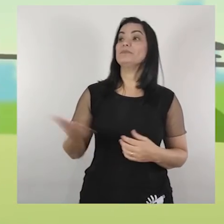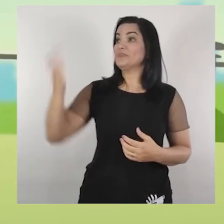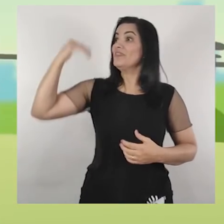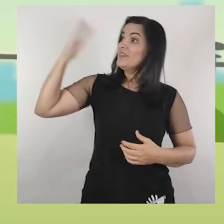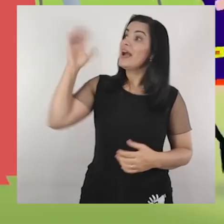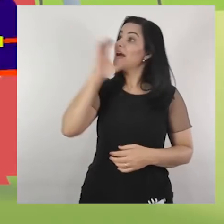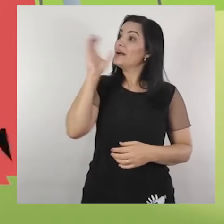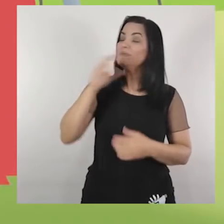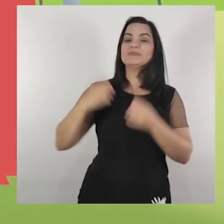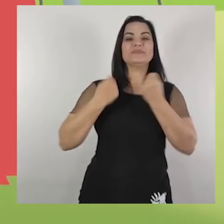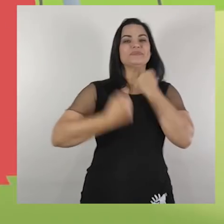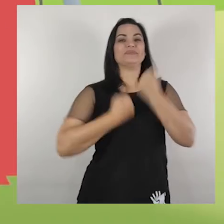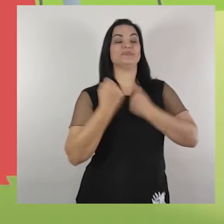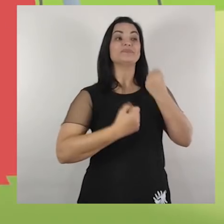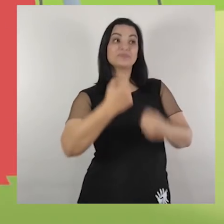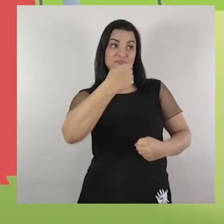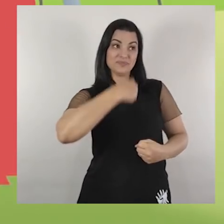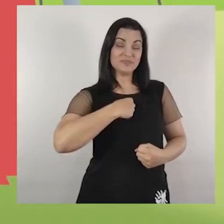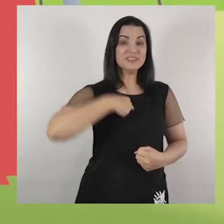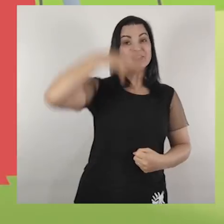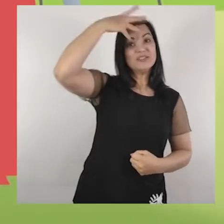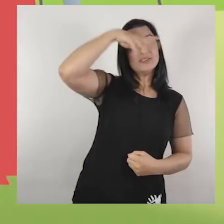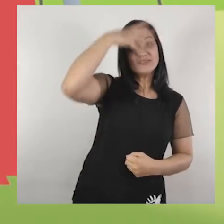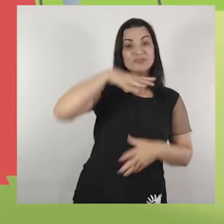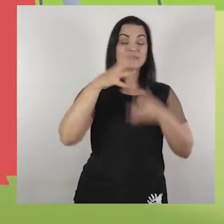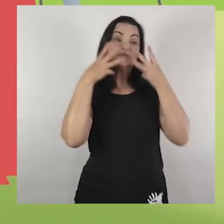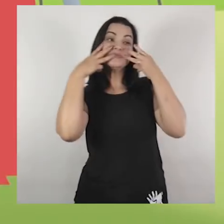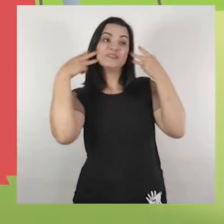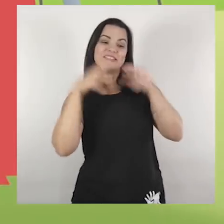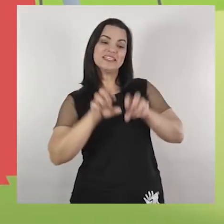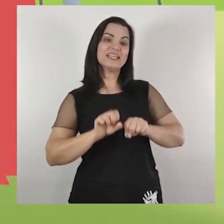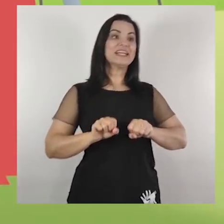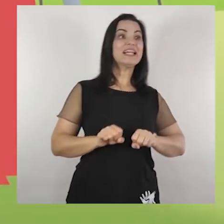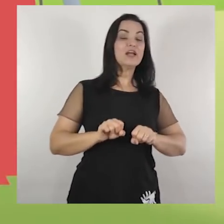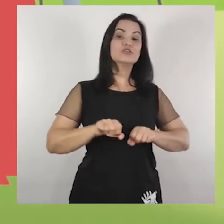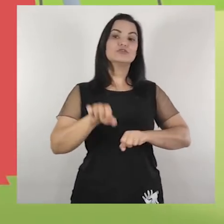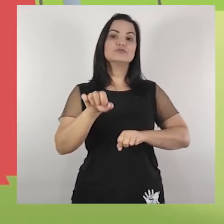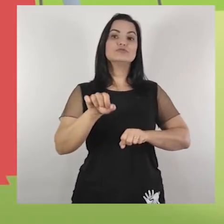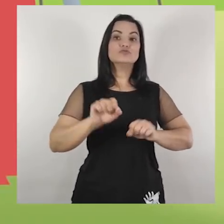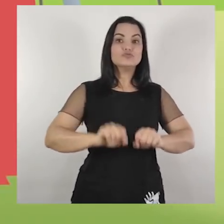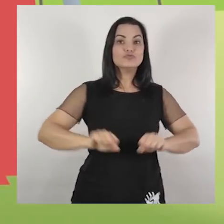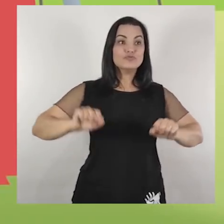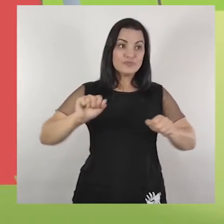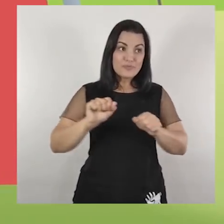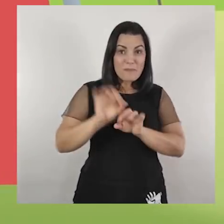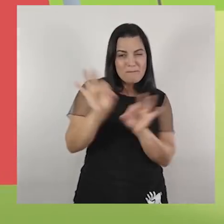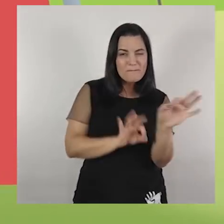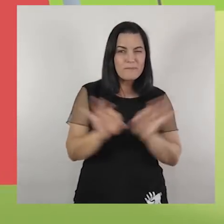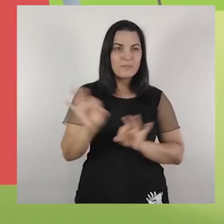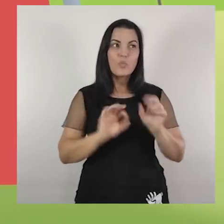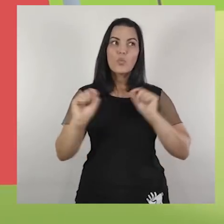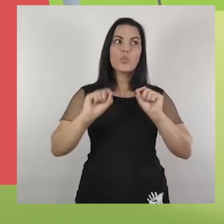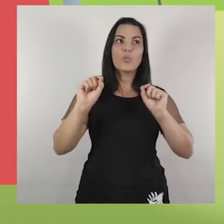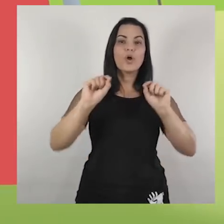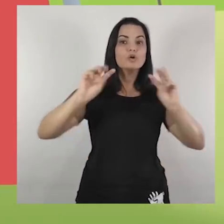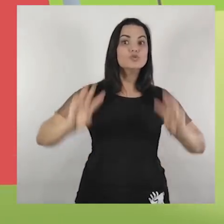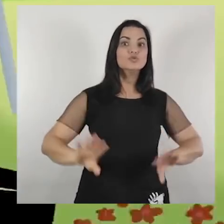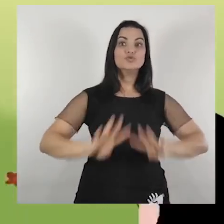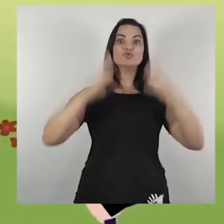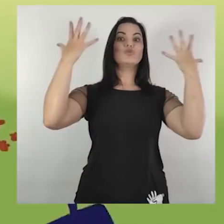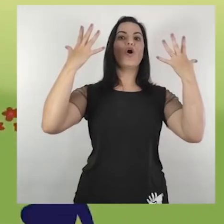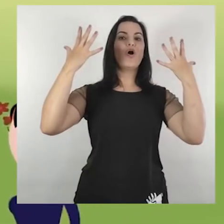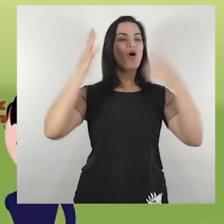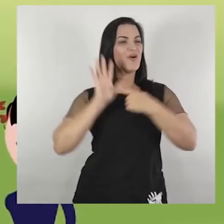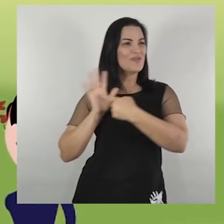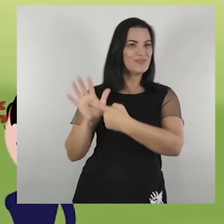Vem! Eu, o Júpiter e o Cláudio preparamos um show muito legal pra vocês. Um show sobre a força